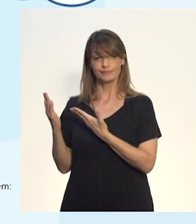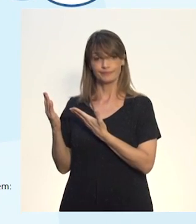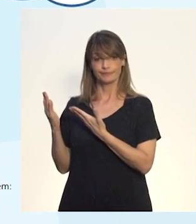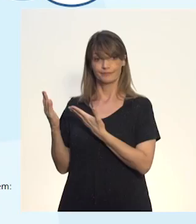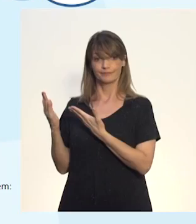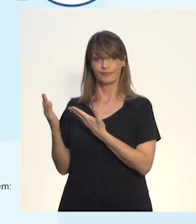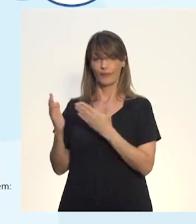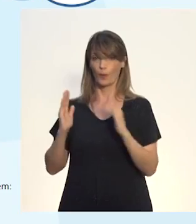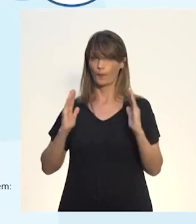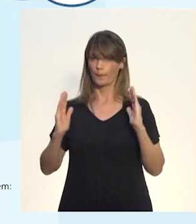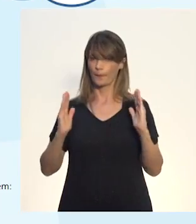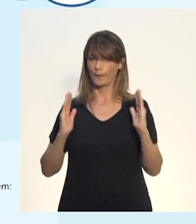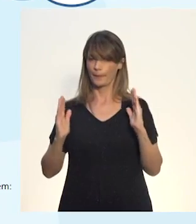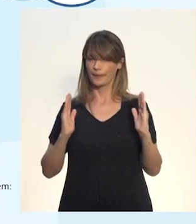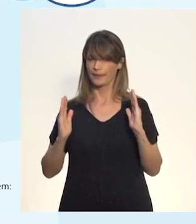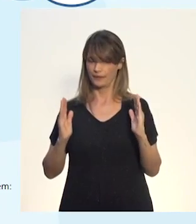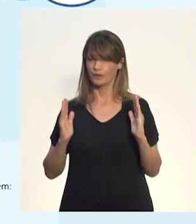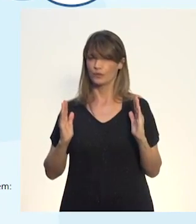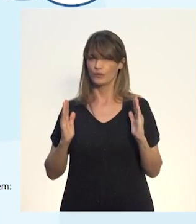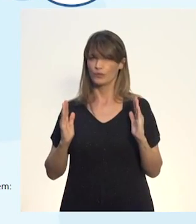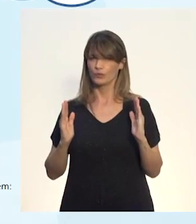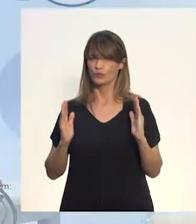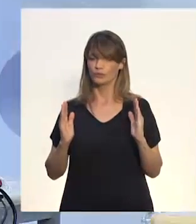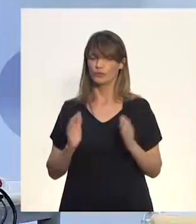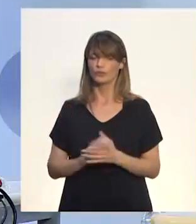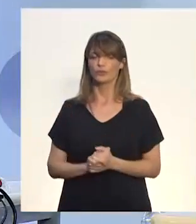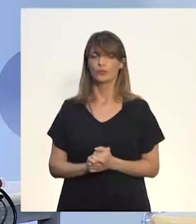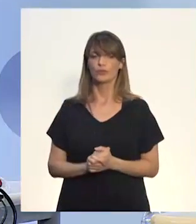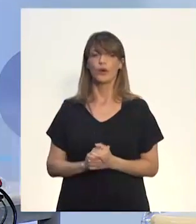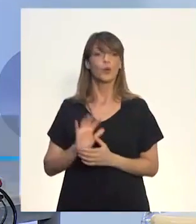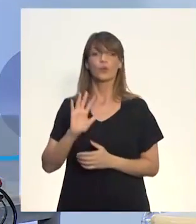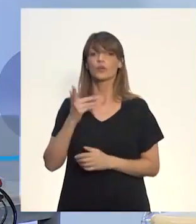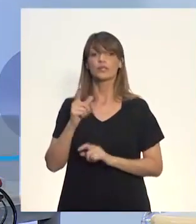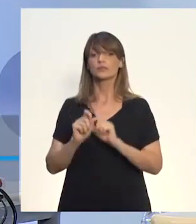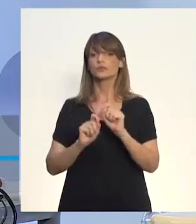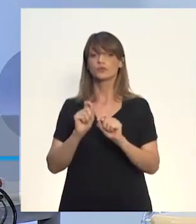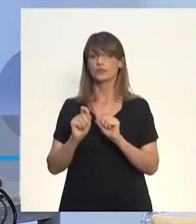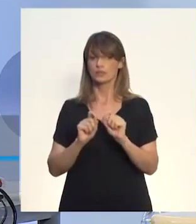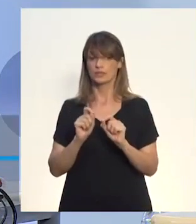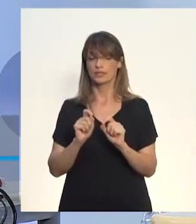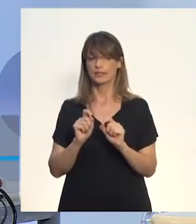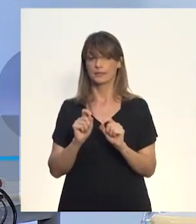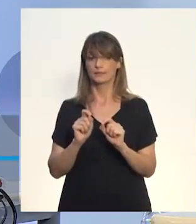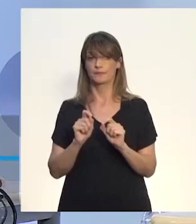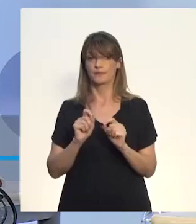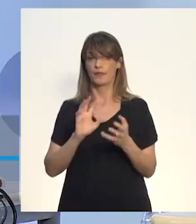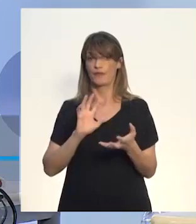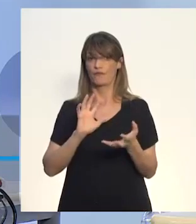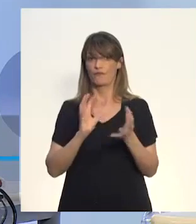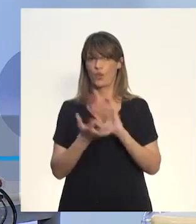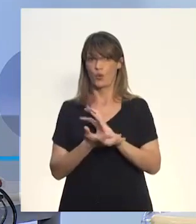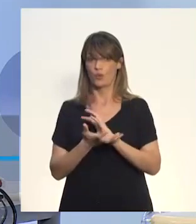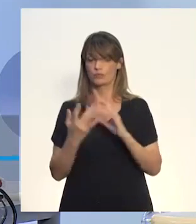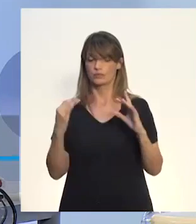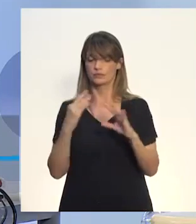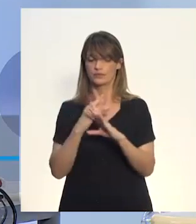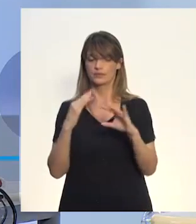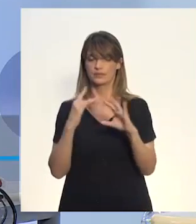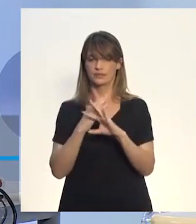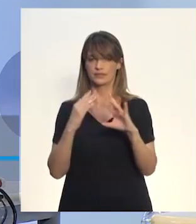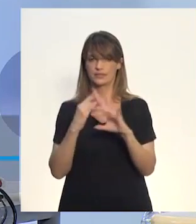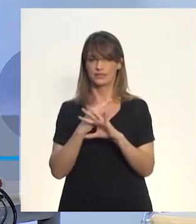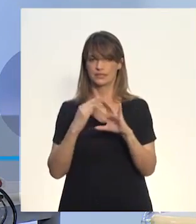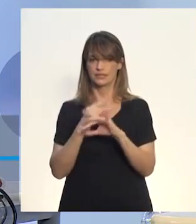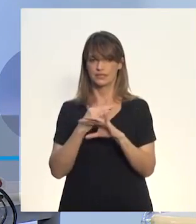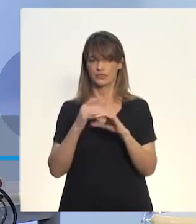momento, alguns anos antes, está passando pelo que ficou conhecido pelas reformas urbanas de Paris,